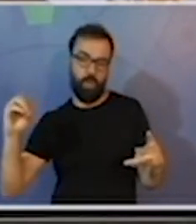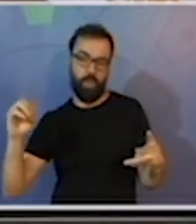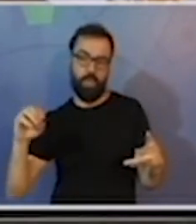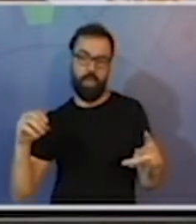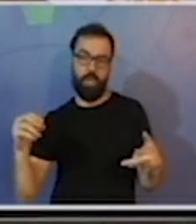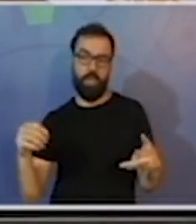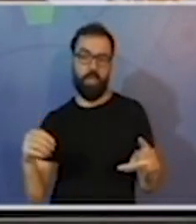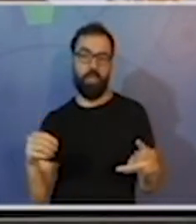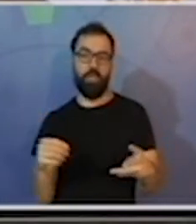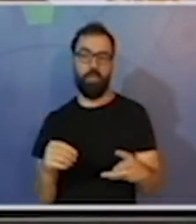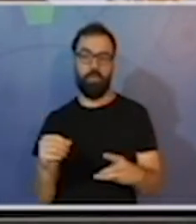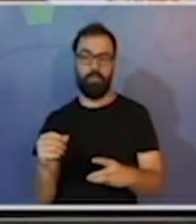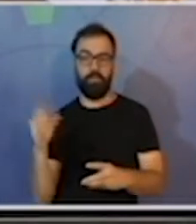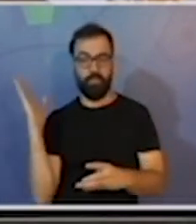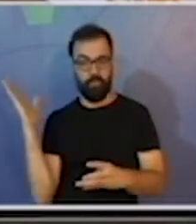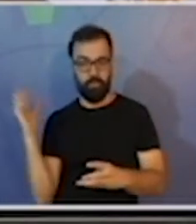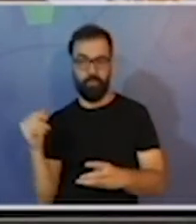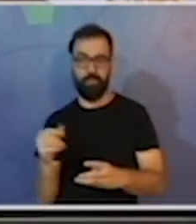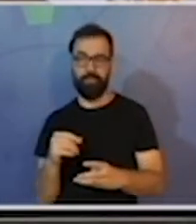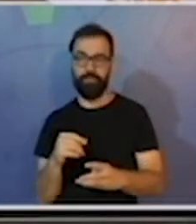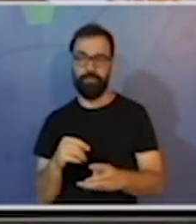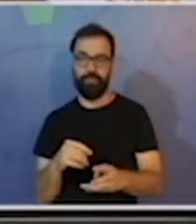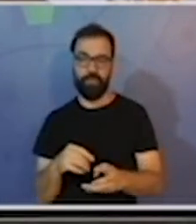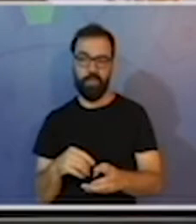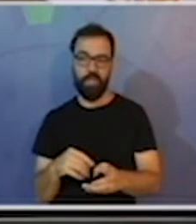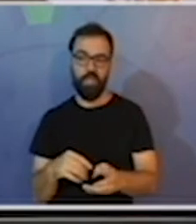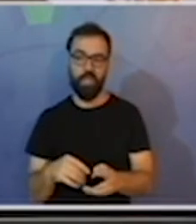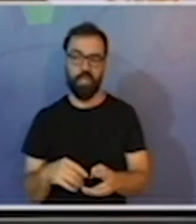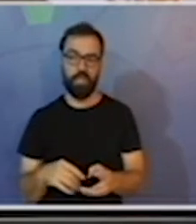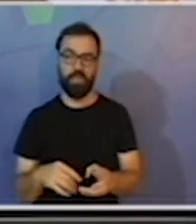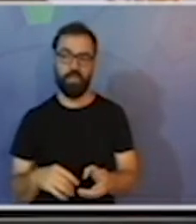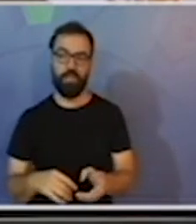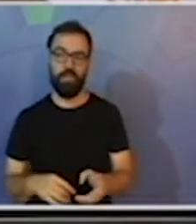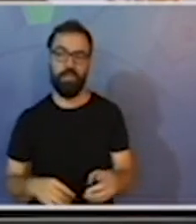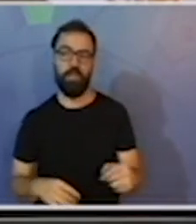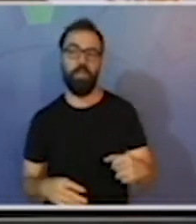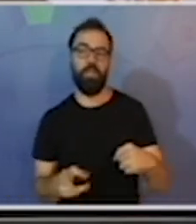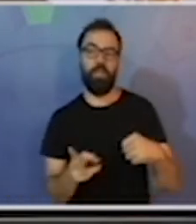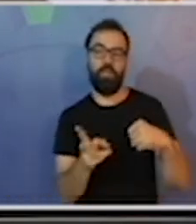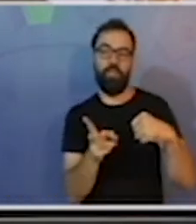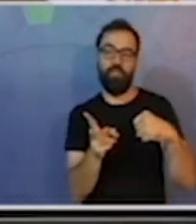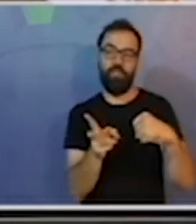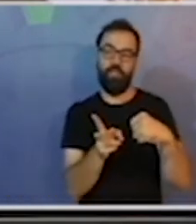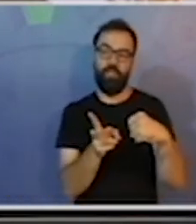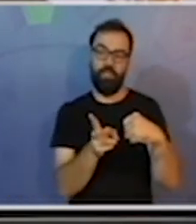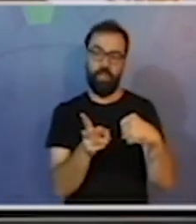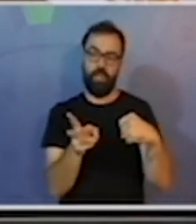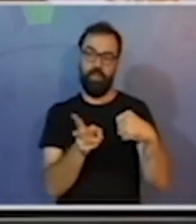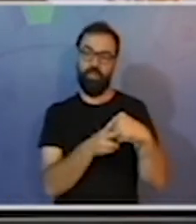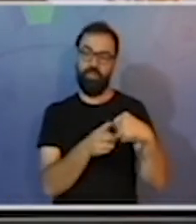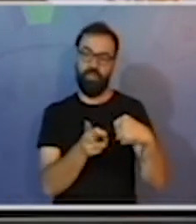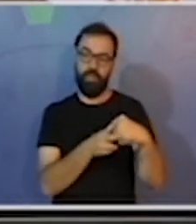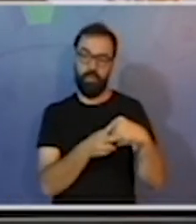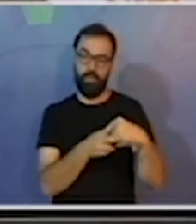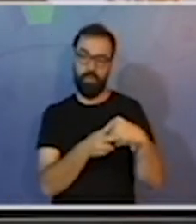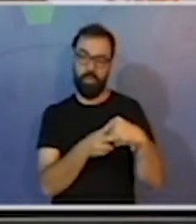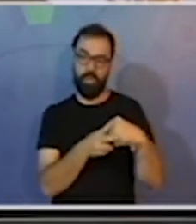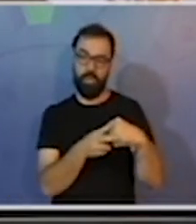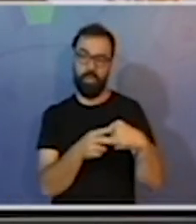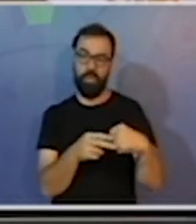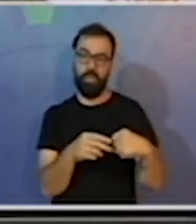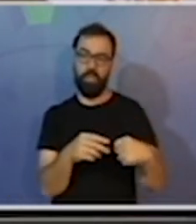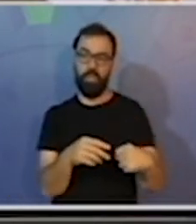é o particípio particípio aceitar regular aceitado e